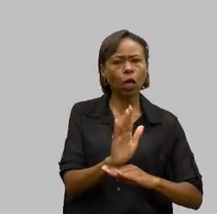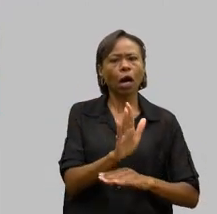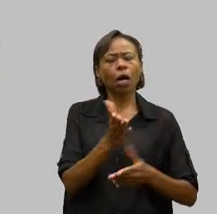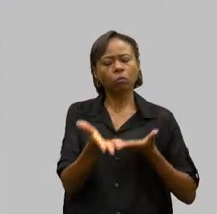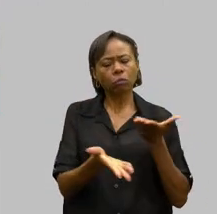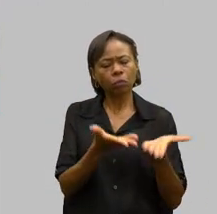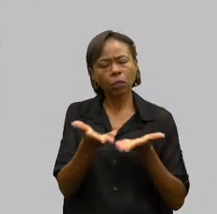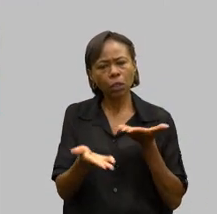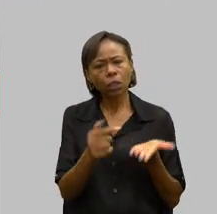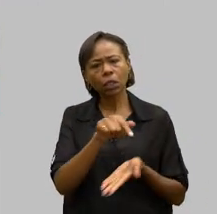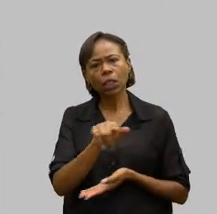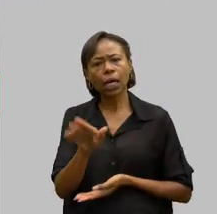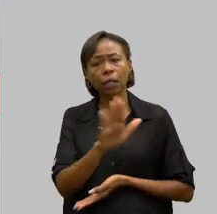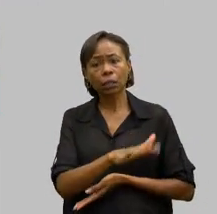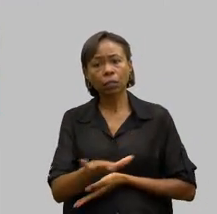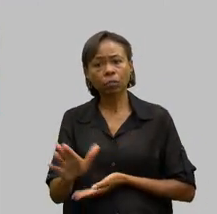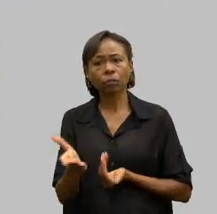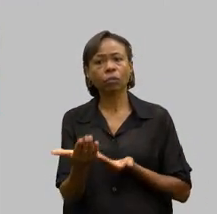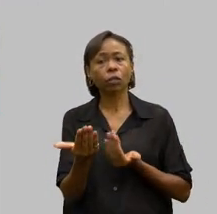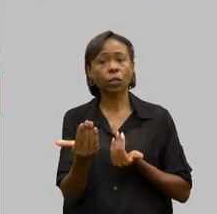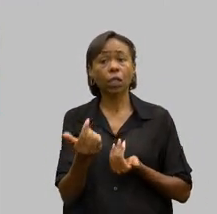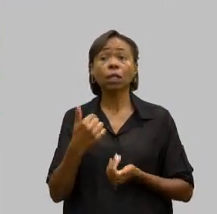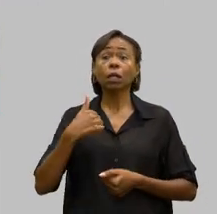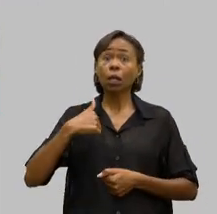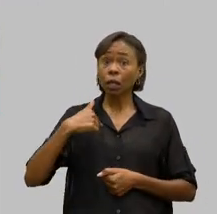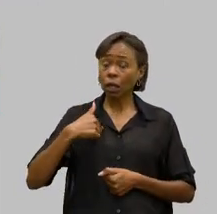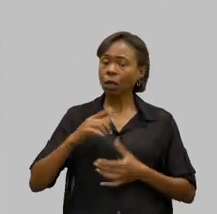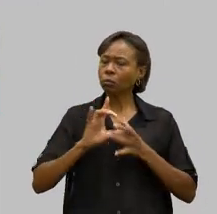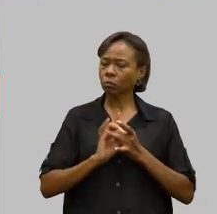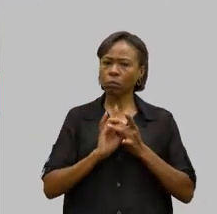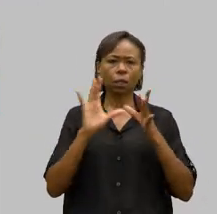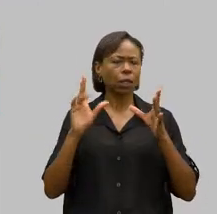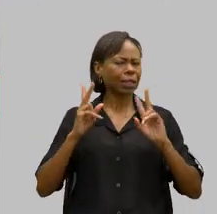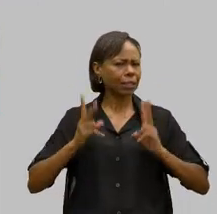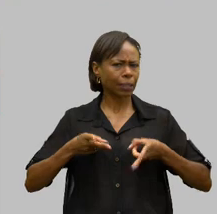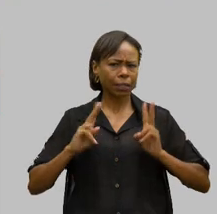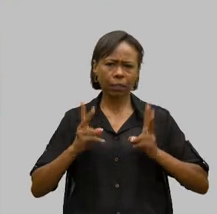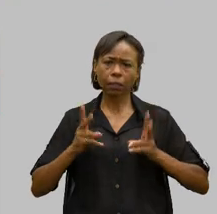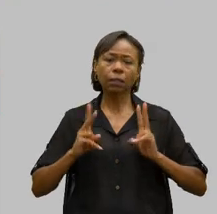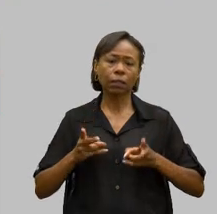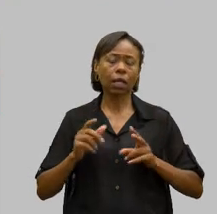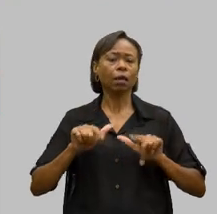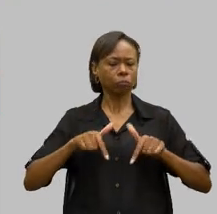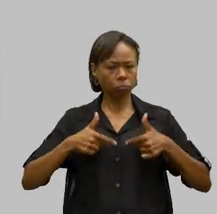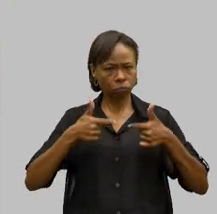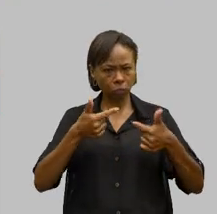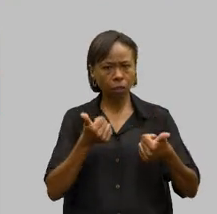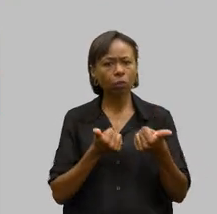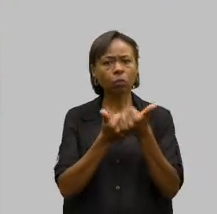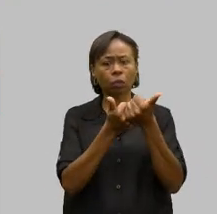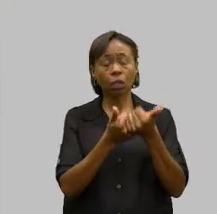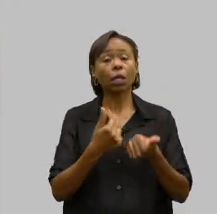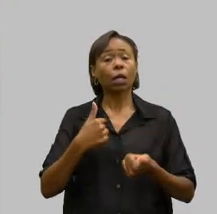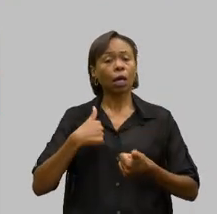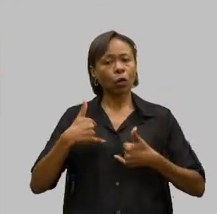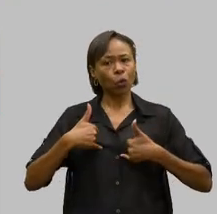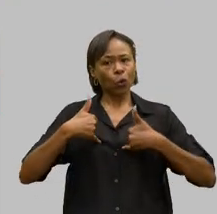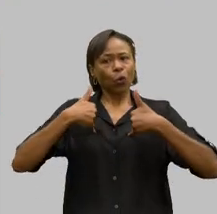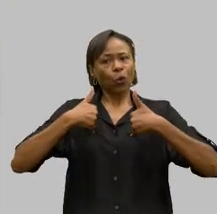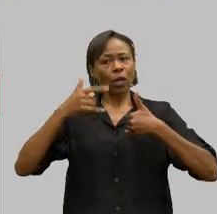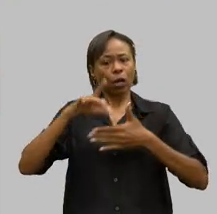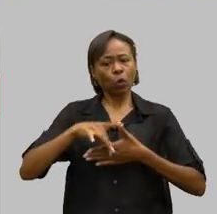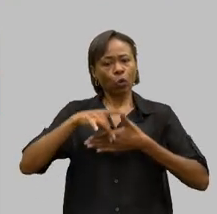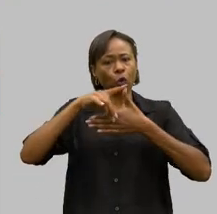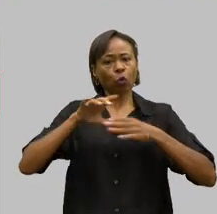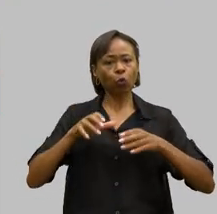aos nossos adolescentes, e me colocar aqui à disposição sempre, secretário, de você, tenho o orgulho de ser líder de um bloco